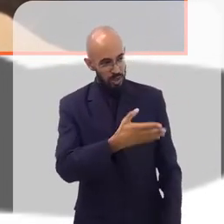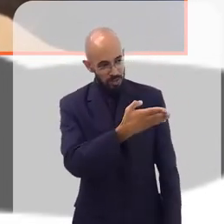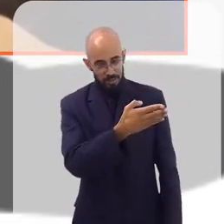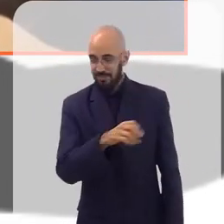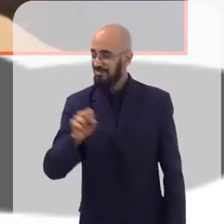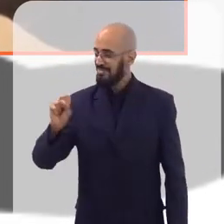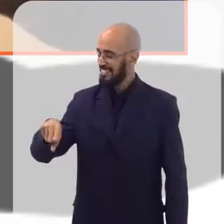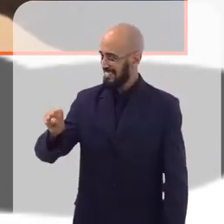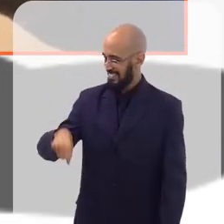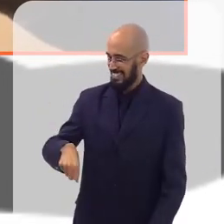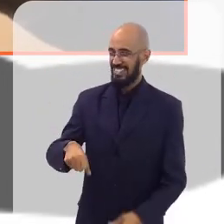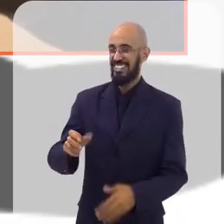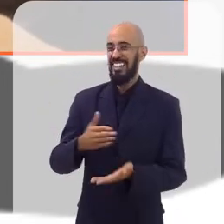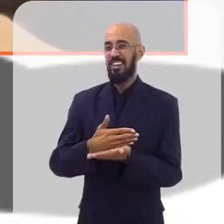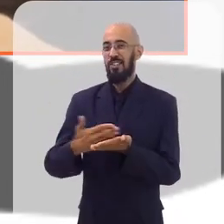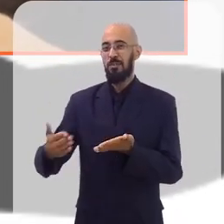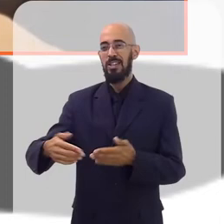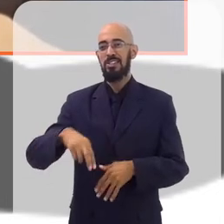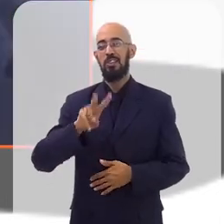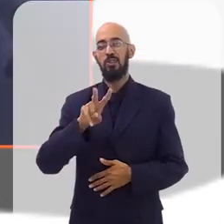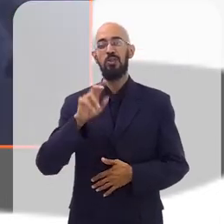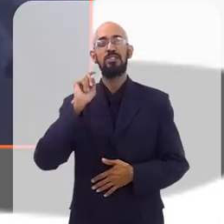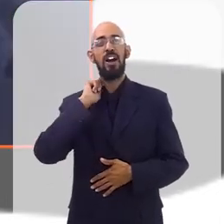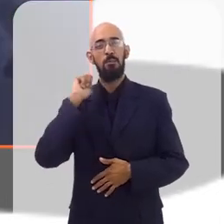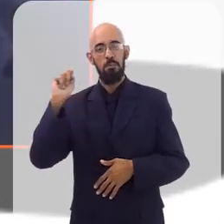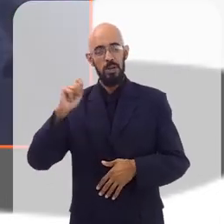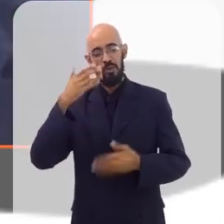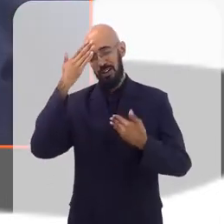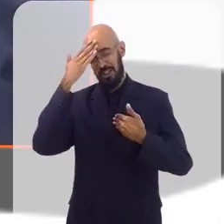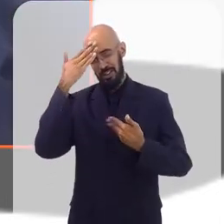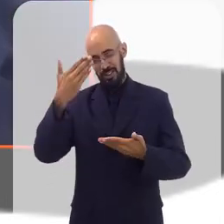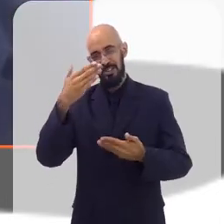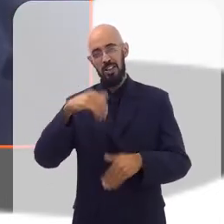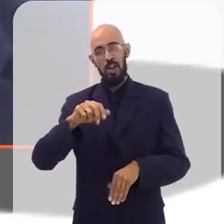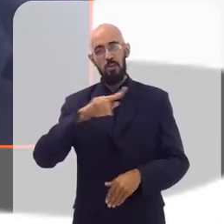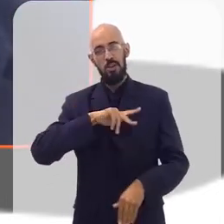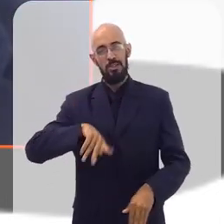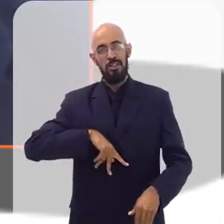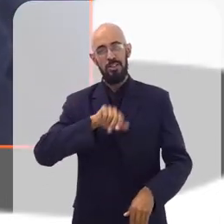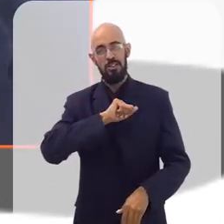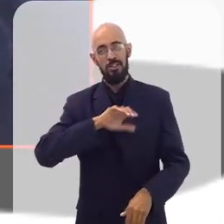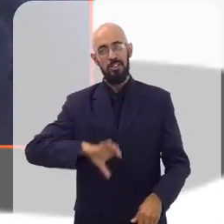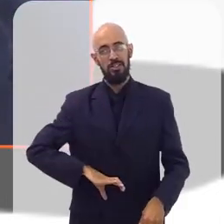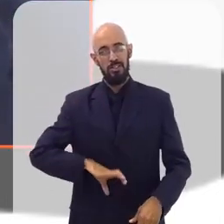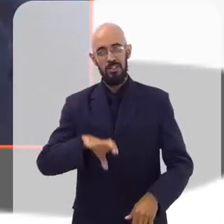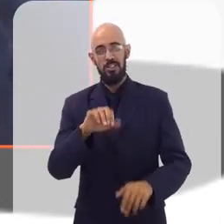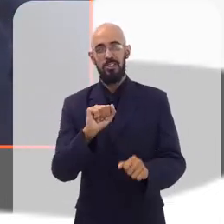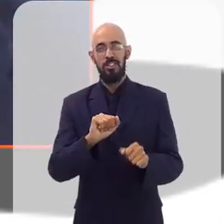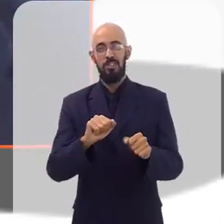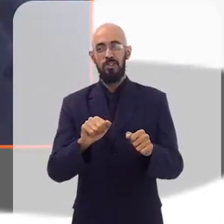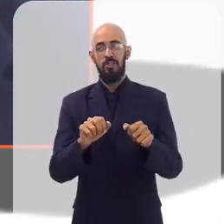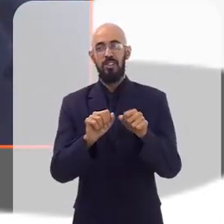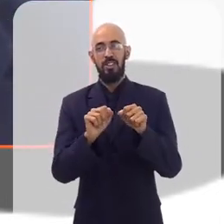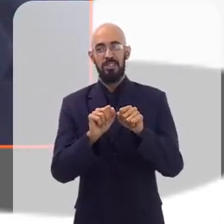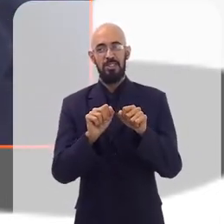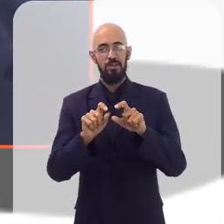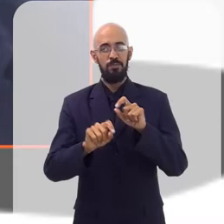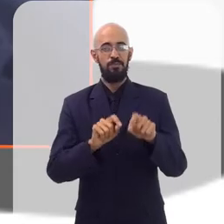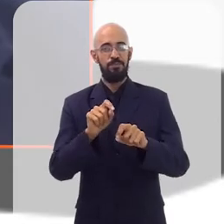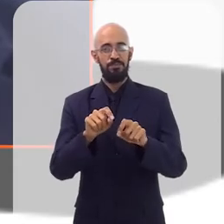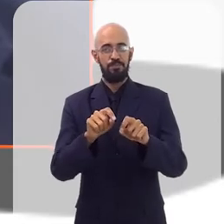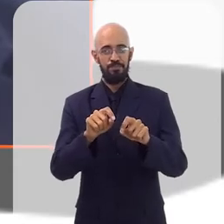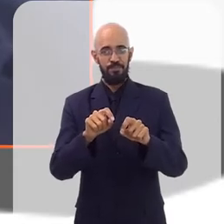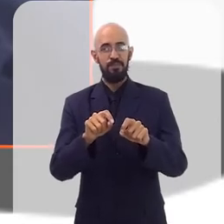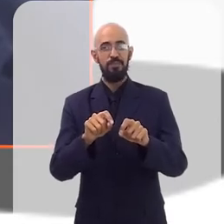azul né Deputado É verdade a partir do dia dois de abril né Eu quero agradecer o nosso Presidente André Ceciliano né